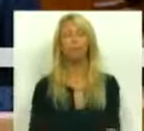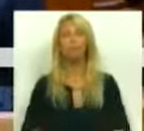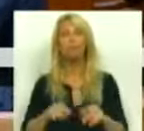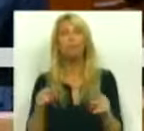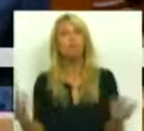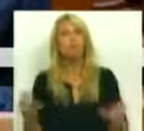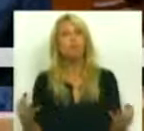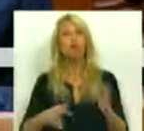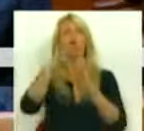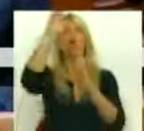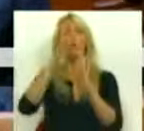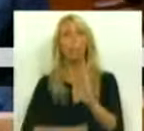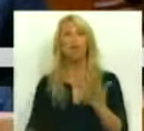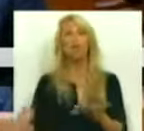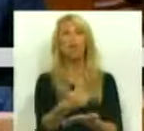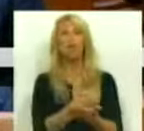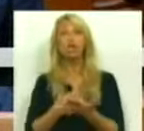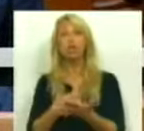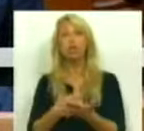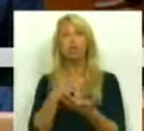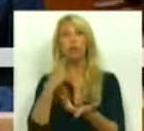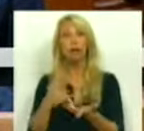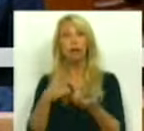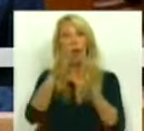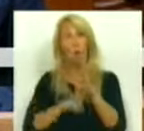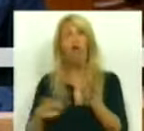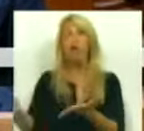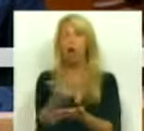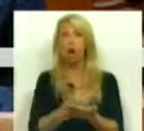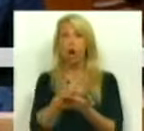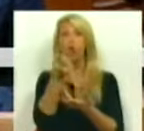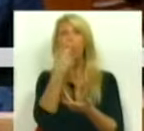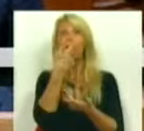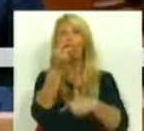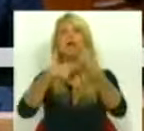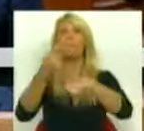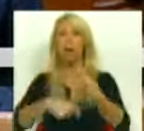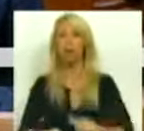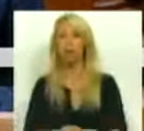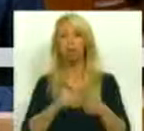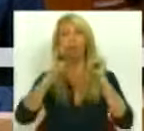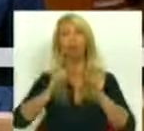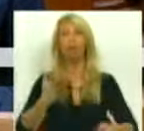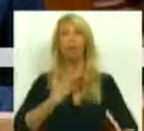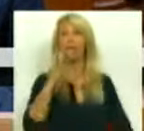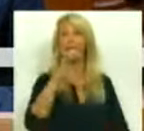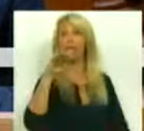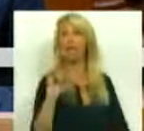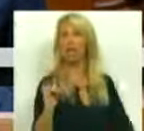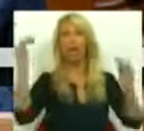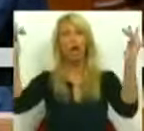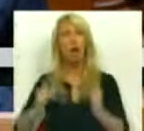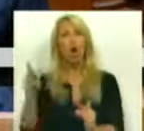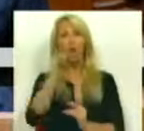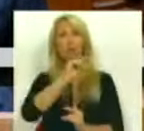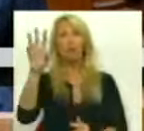Concretizamos a descida da margem de lucro das farmácias, a implementação da DCI, a redução de 300